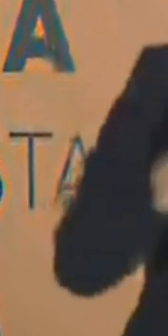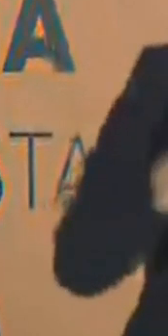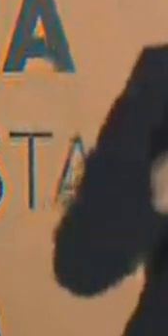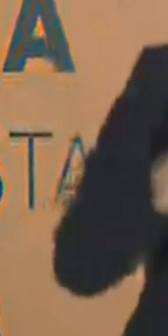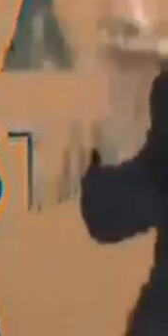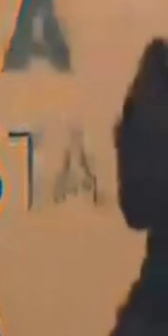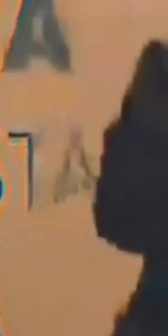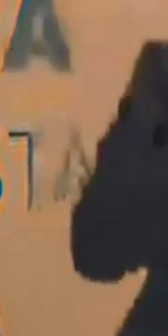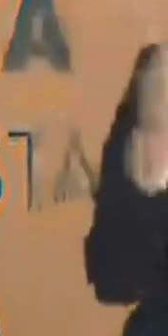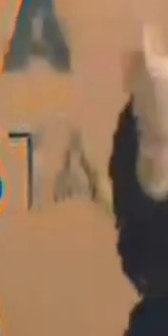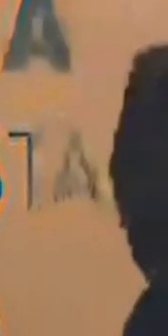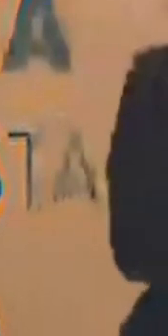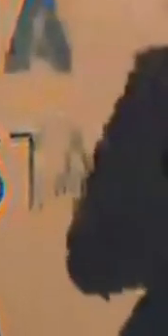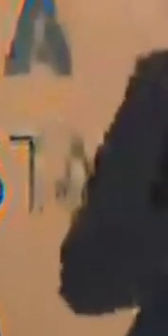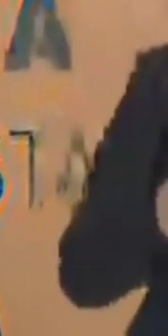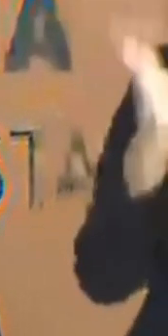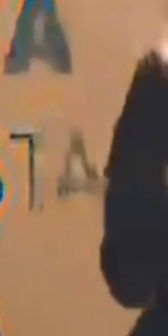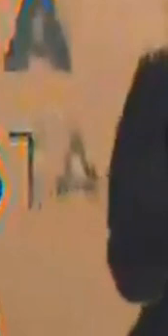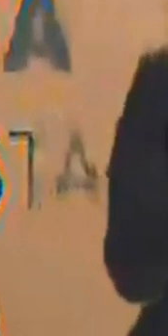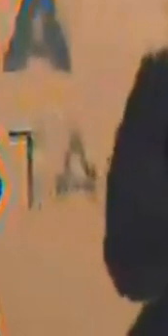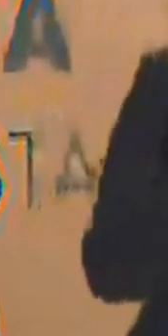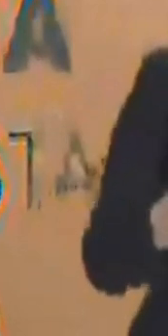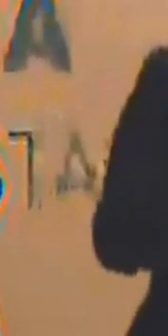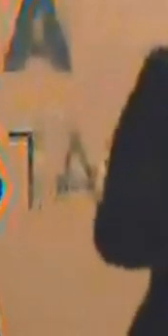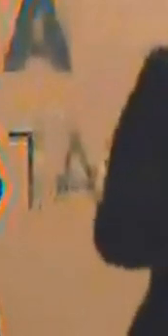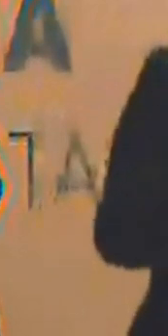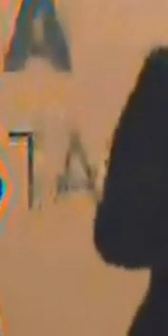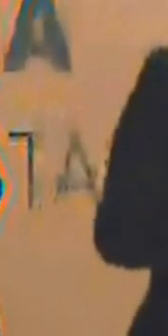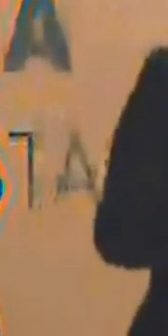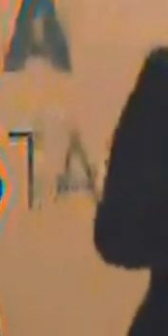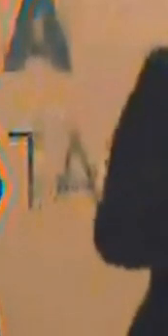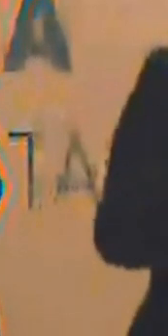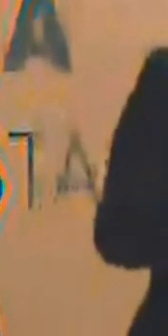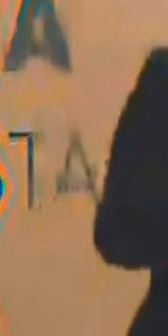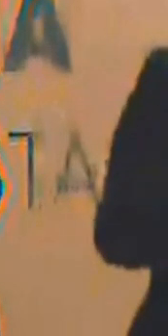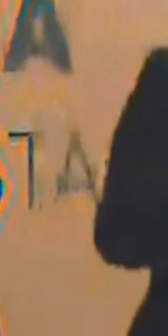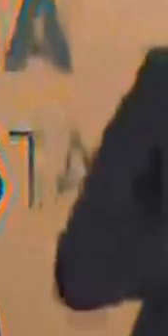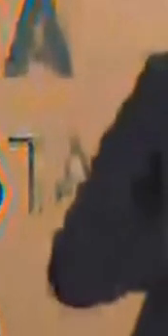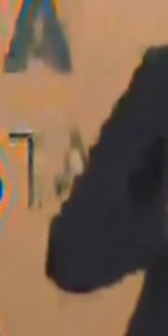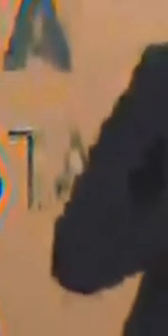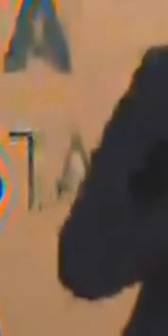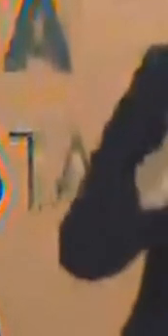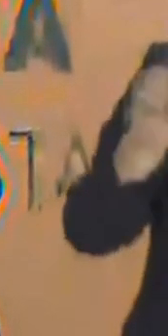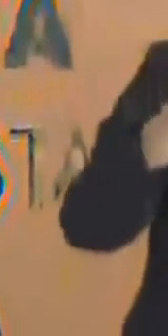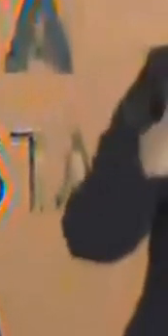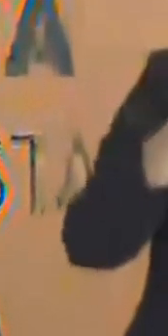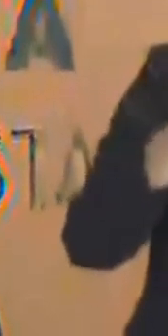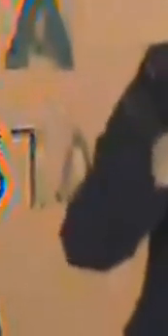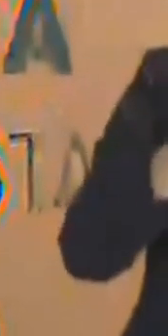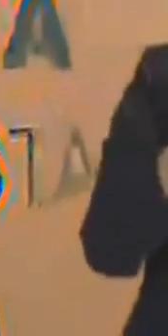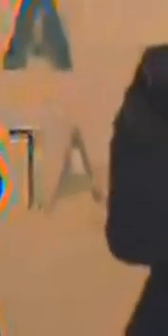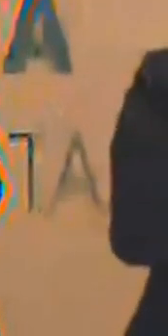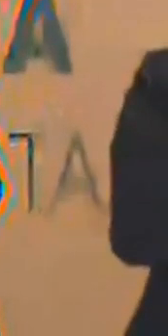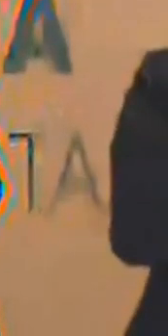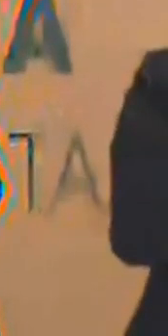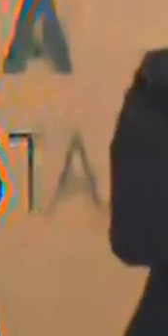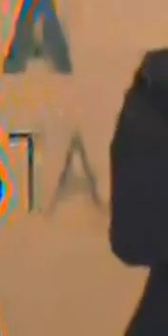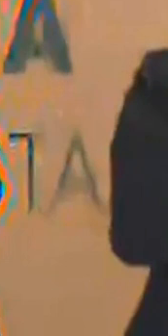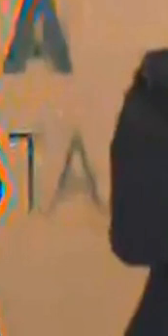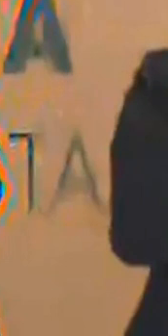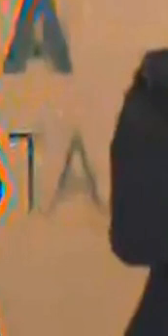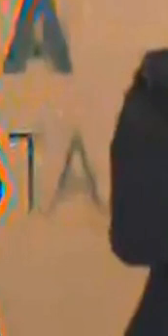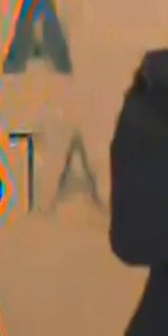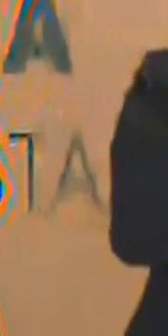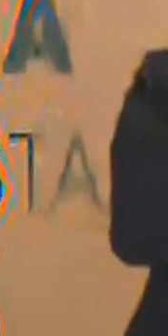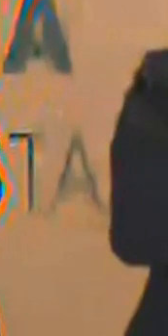nós, do Poder Executivo, do Poder Legislativo, aqui bem representado por vários.